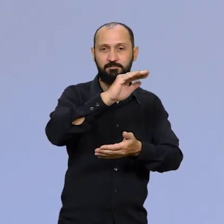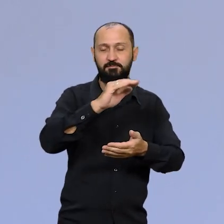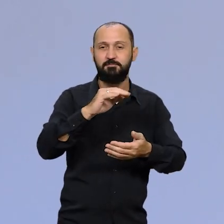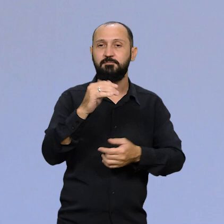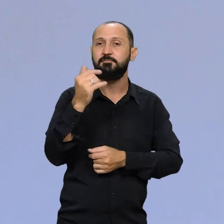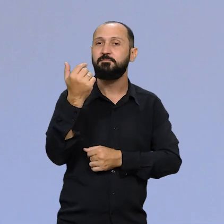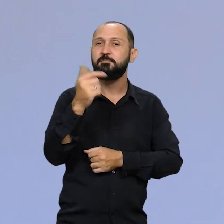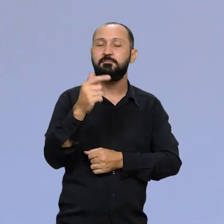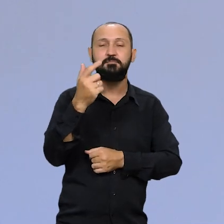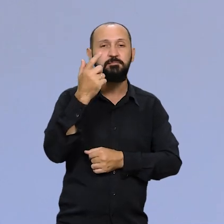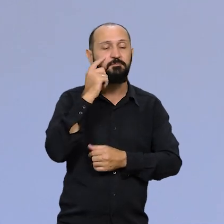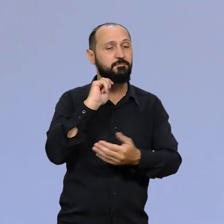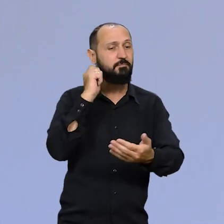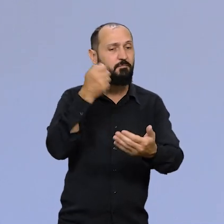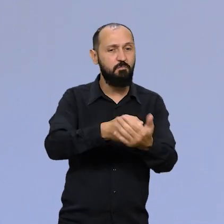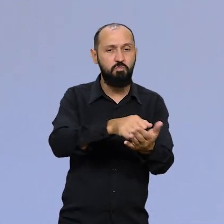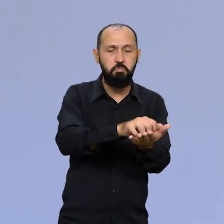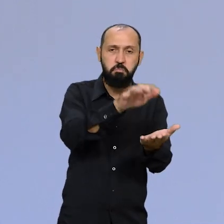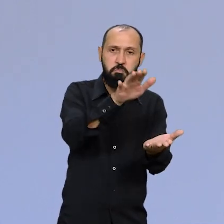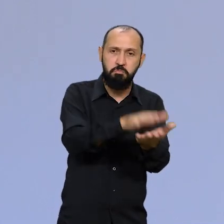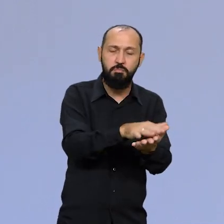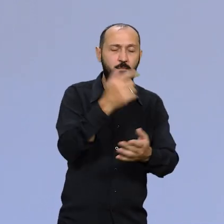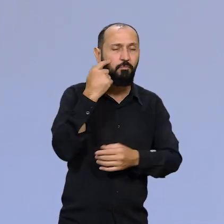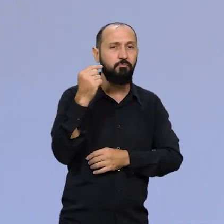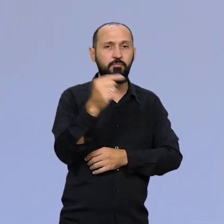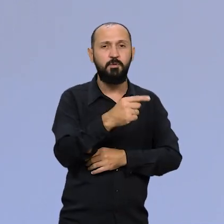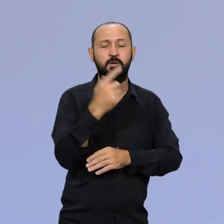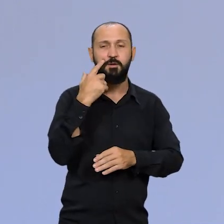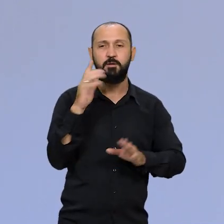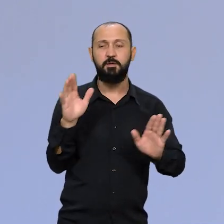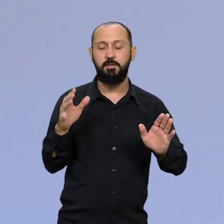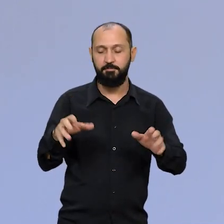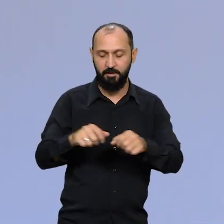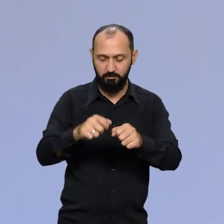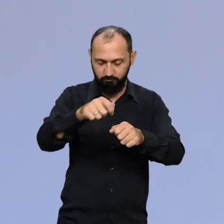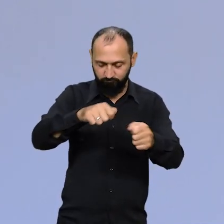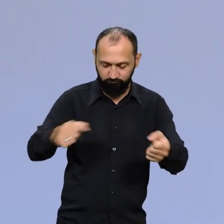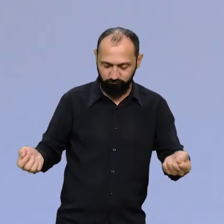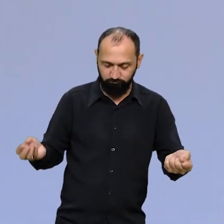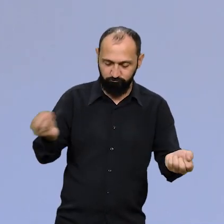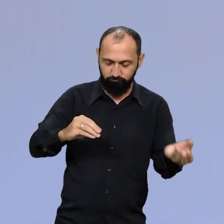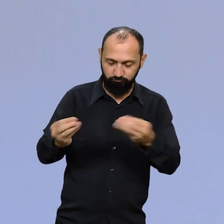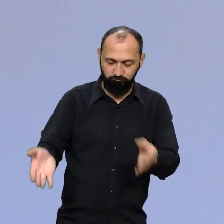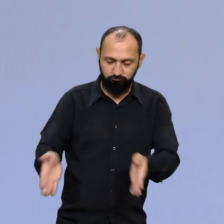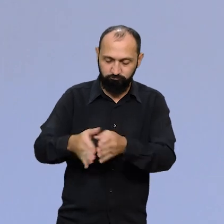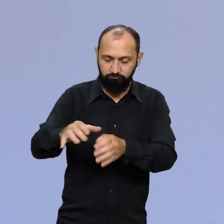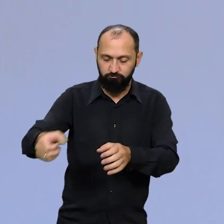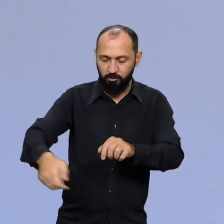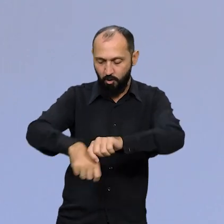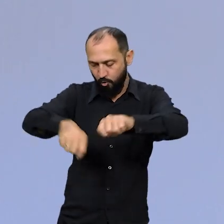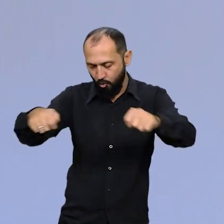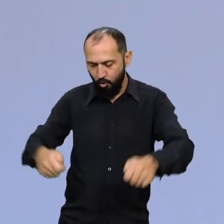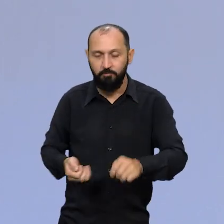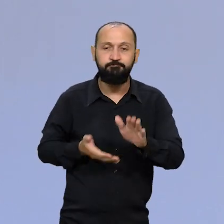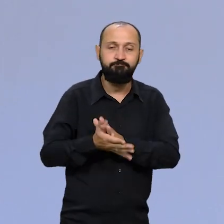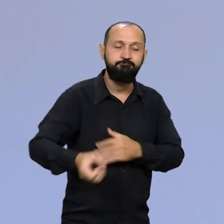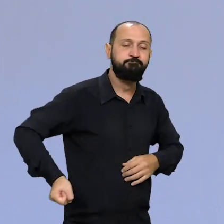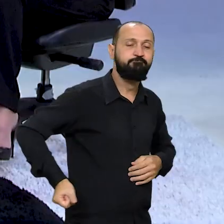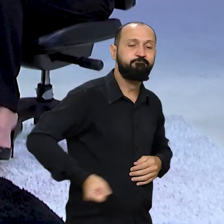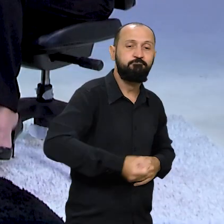Nunes, totalmente defendendo a tese do marco temporal. Então nós estávamos em um empate. O terceiro ministro a votar